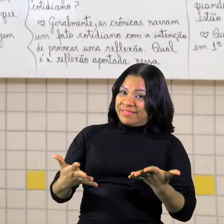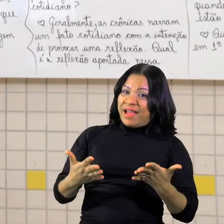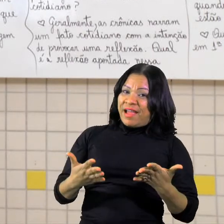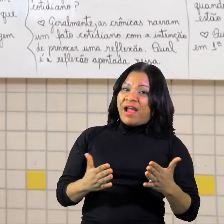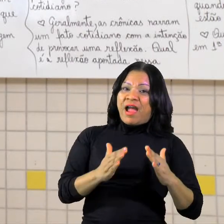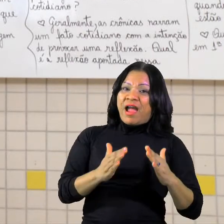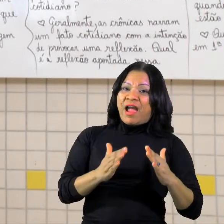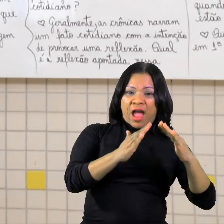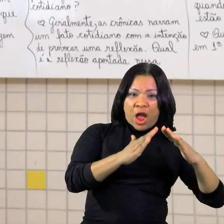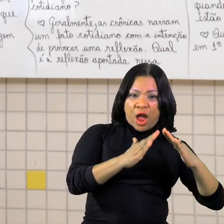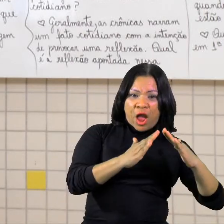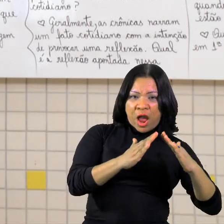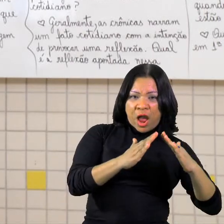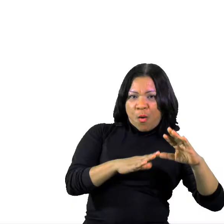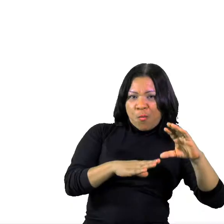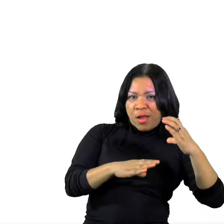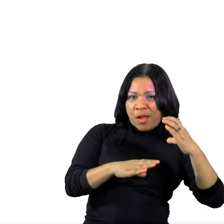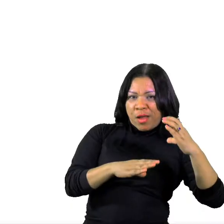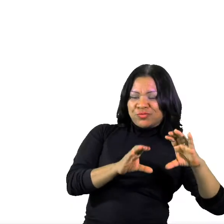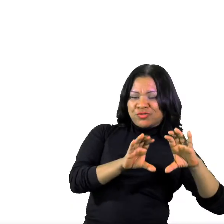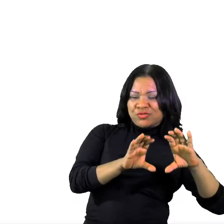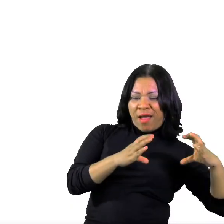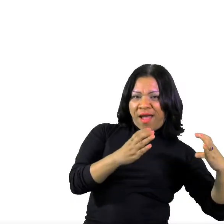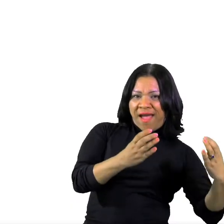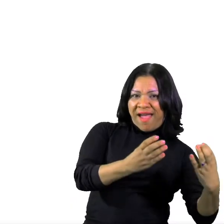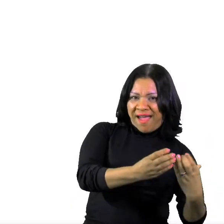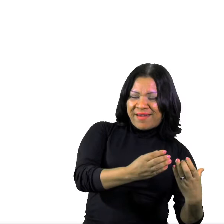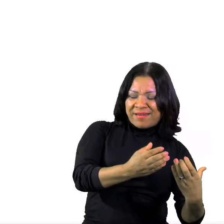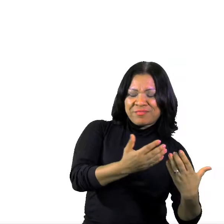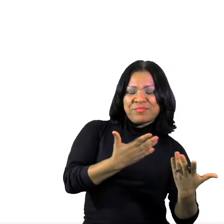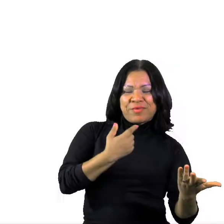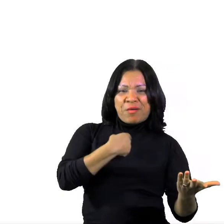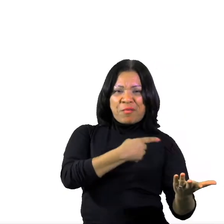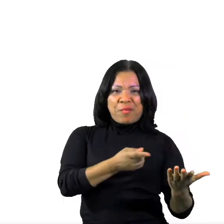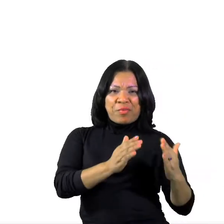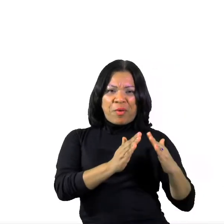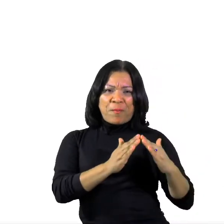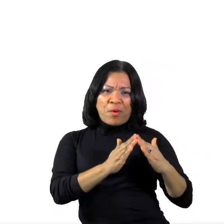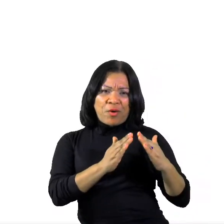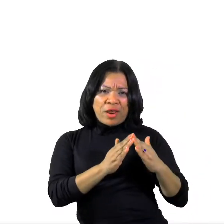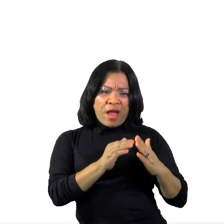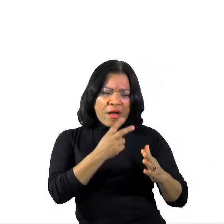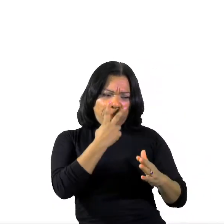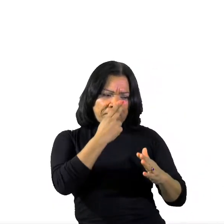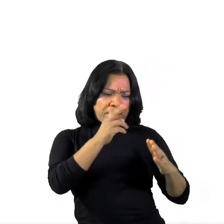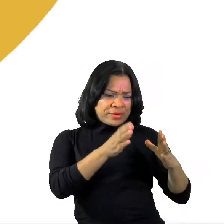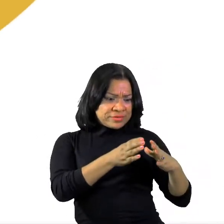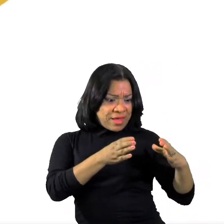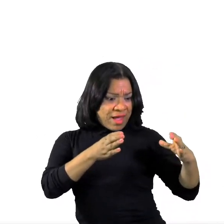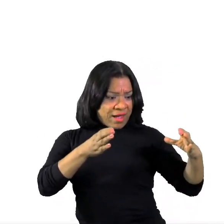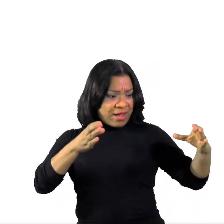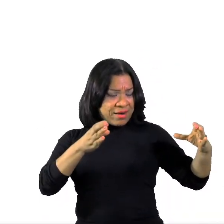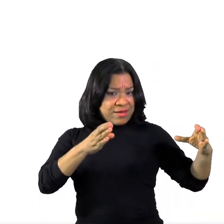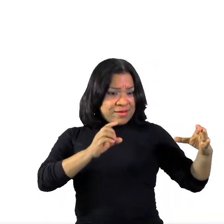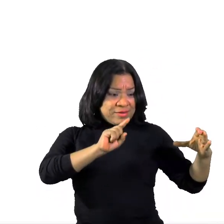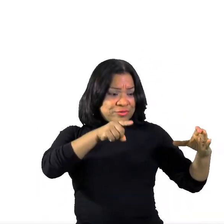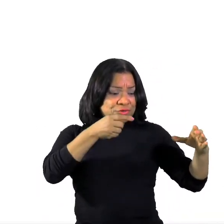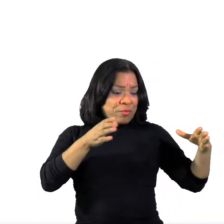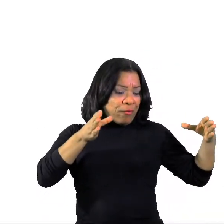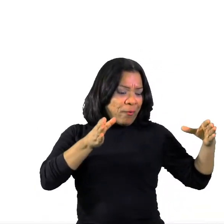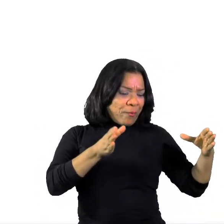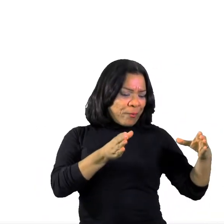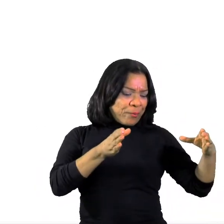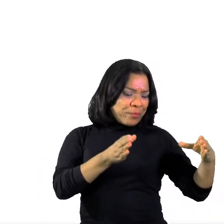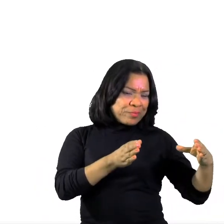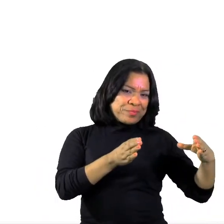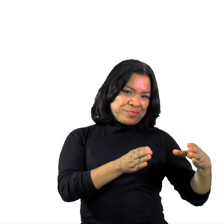que parecia ser tão grande, mas era tão pequena, ficava ainda menor. Então,